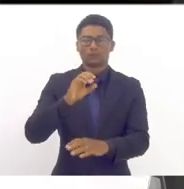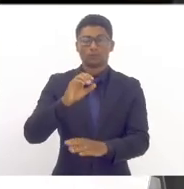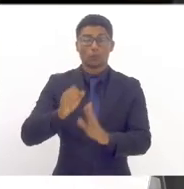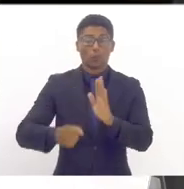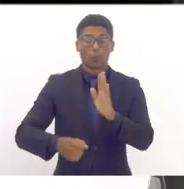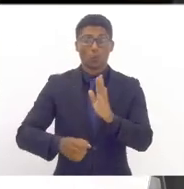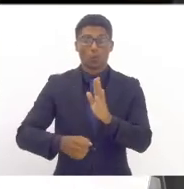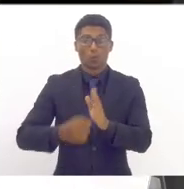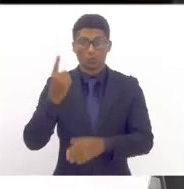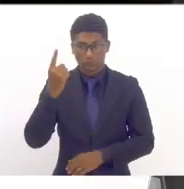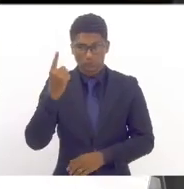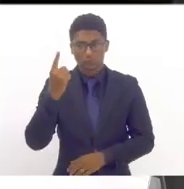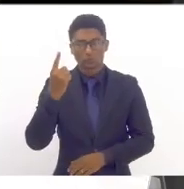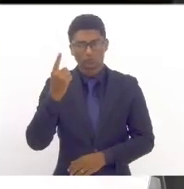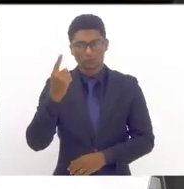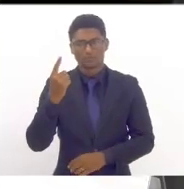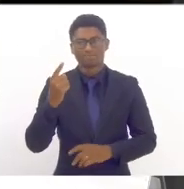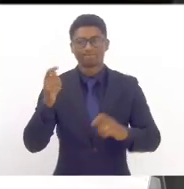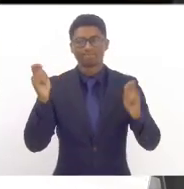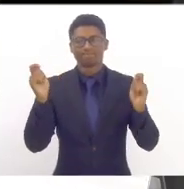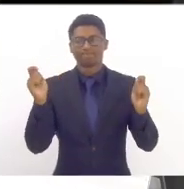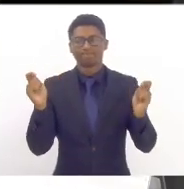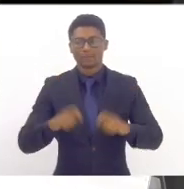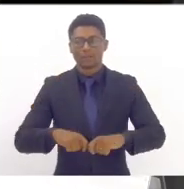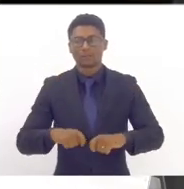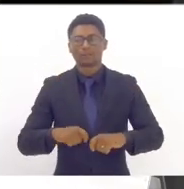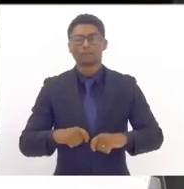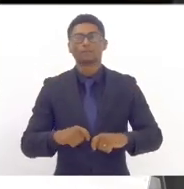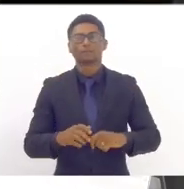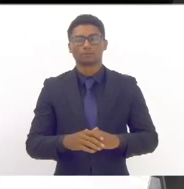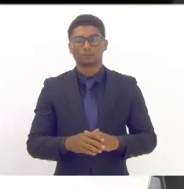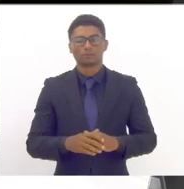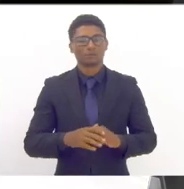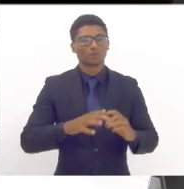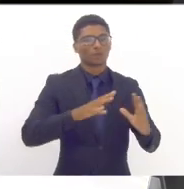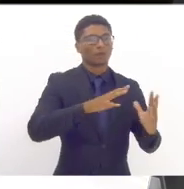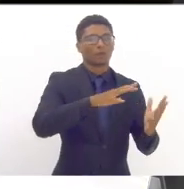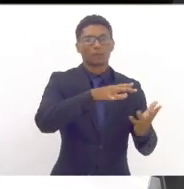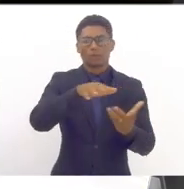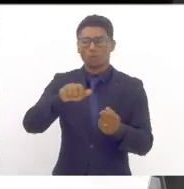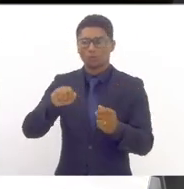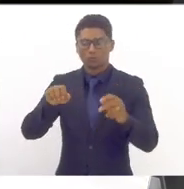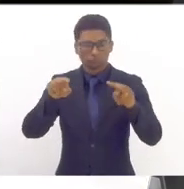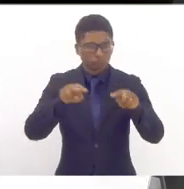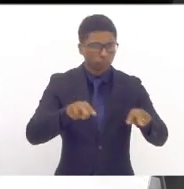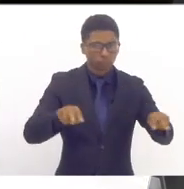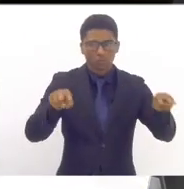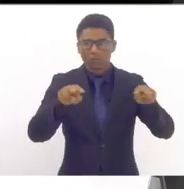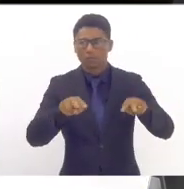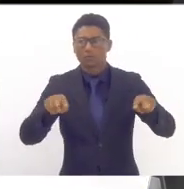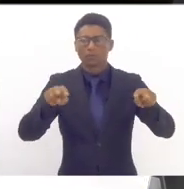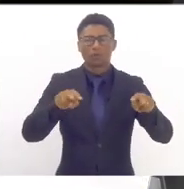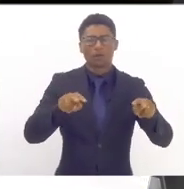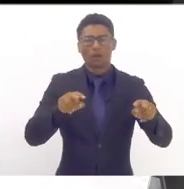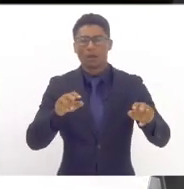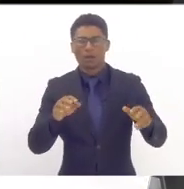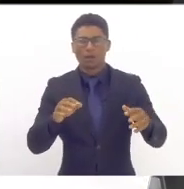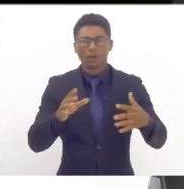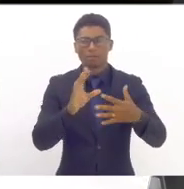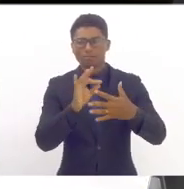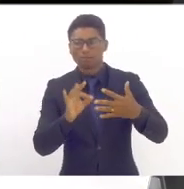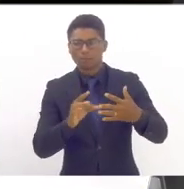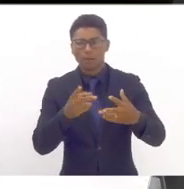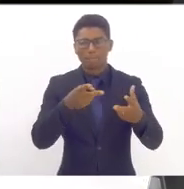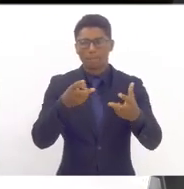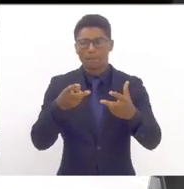elemento que nos garante a construção de uma leitura crítica do mundo. Um outro homenageado, que eu também quero fazer